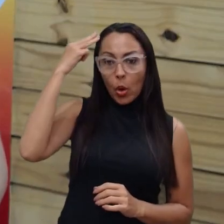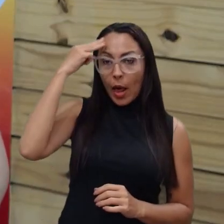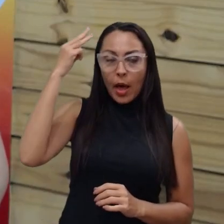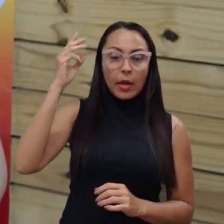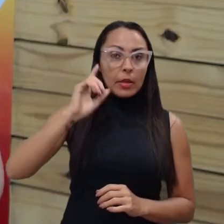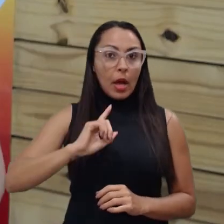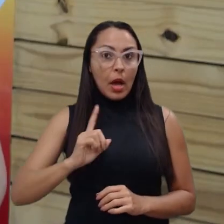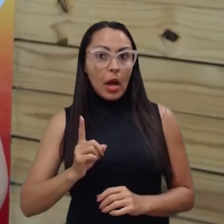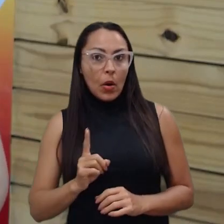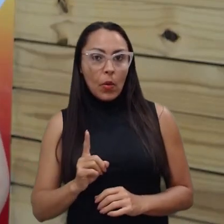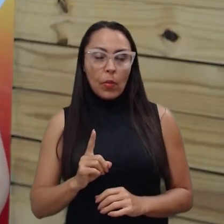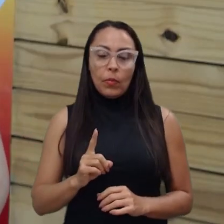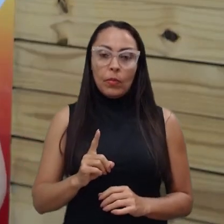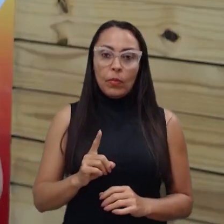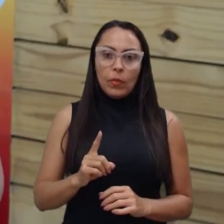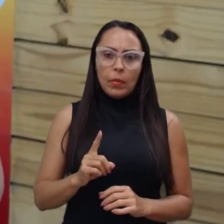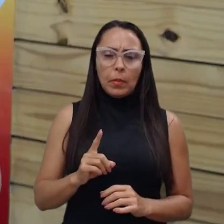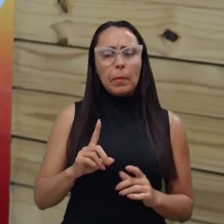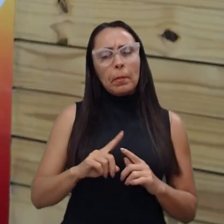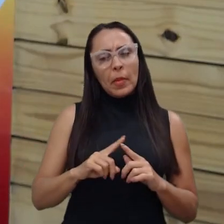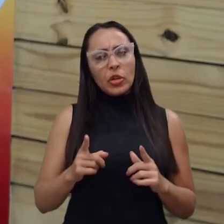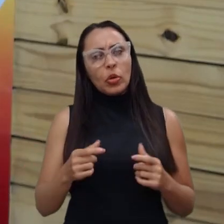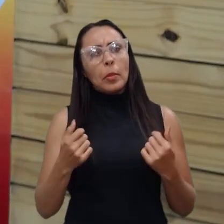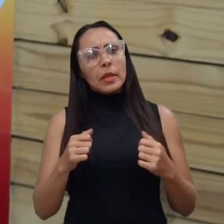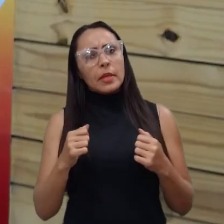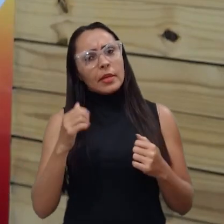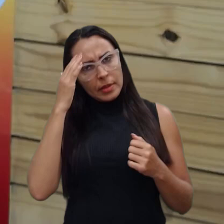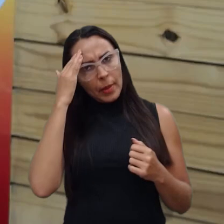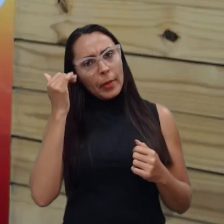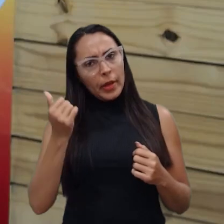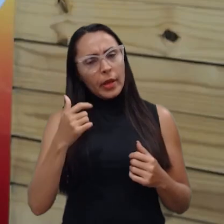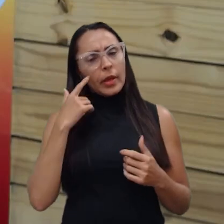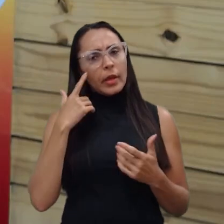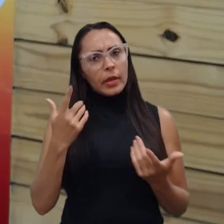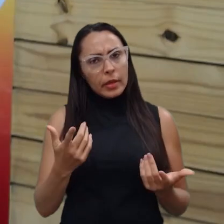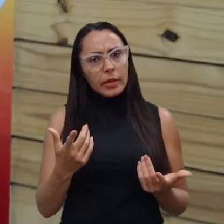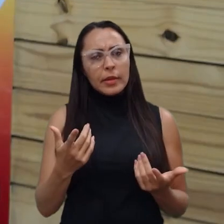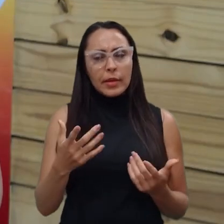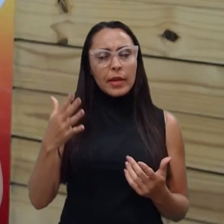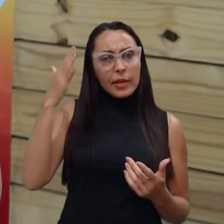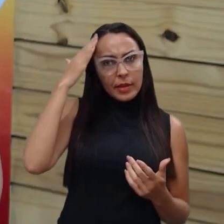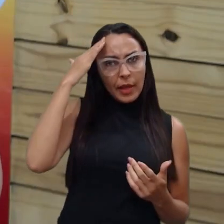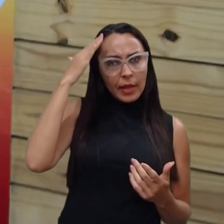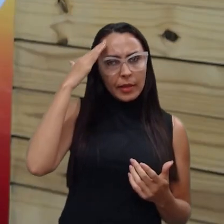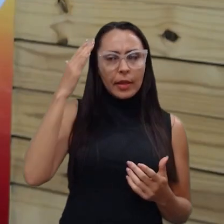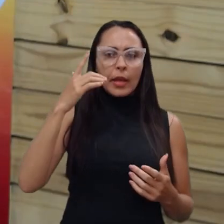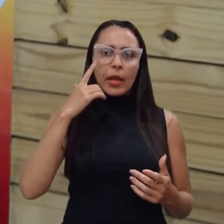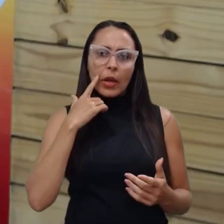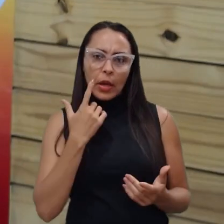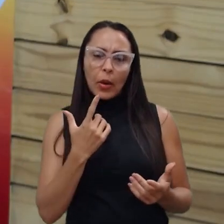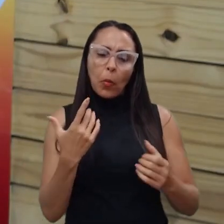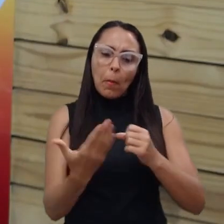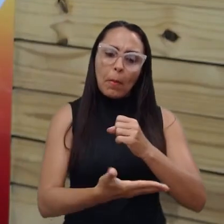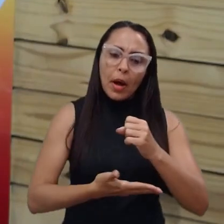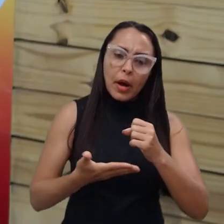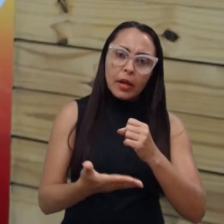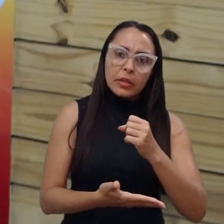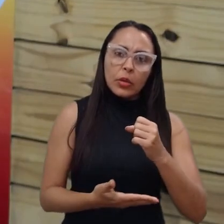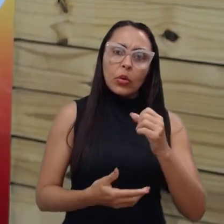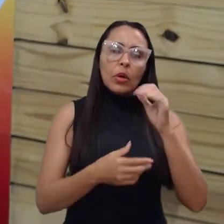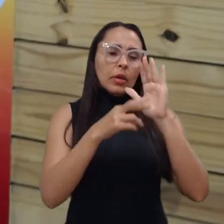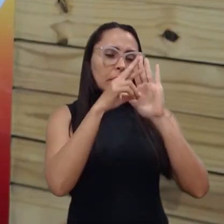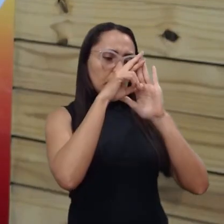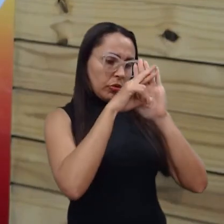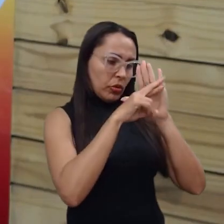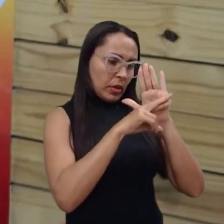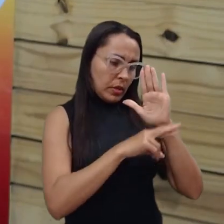ambiental, não é isso. Mas você precisa ter os conhecimentos básicos de cada norma. Você